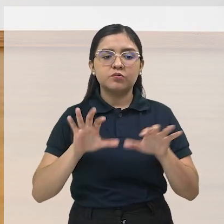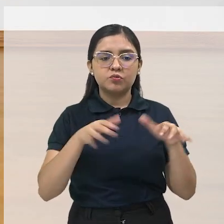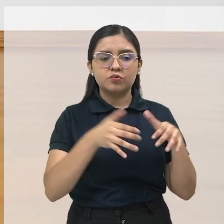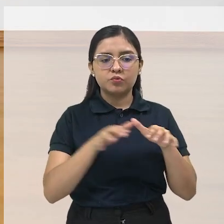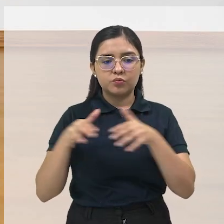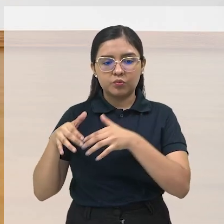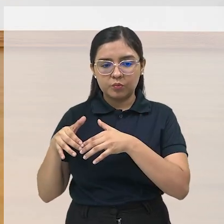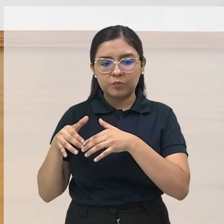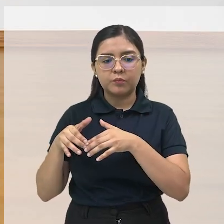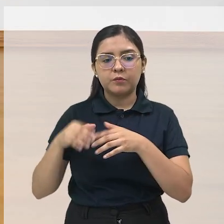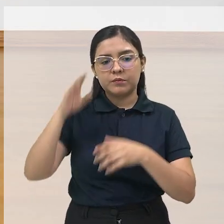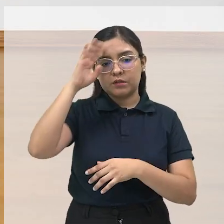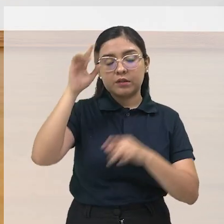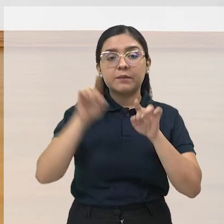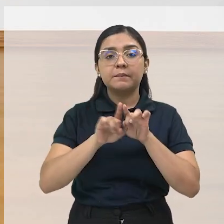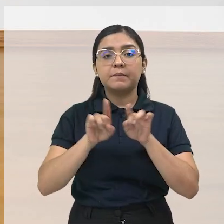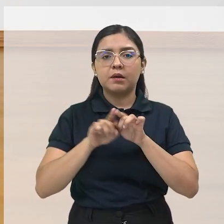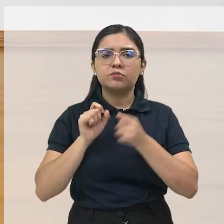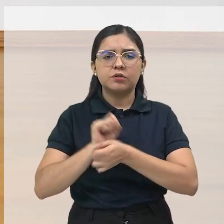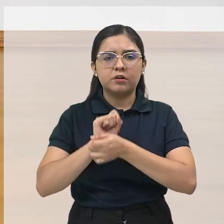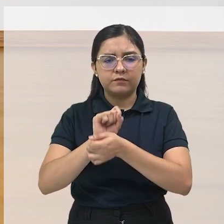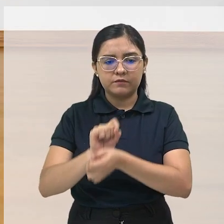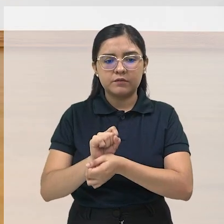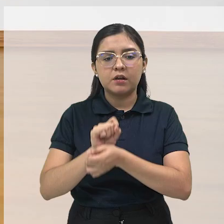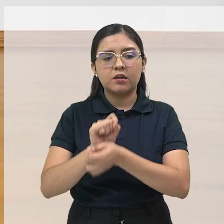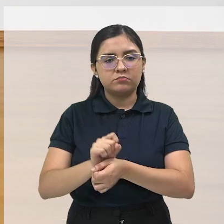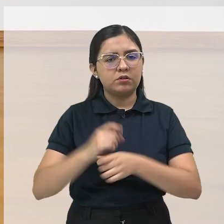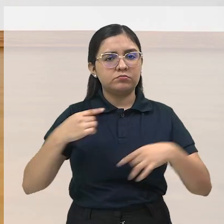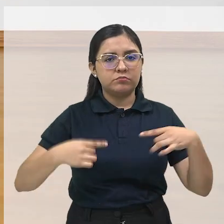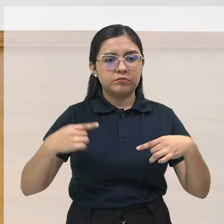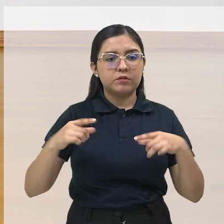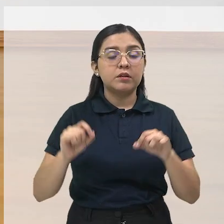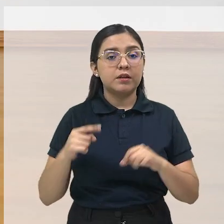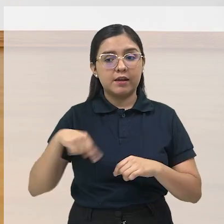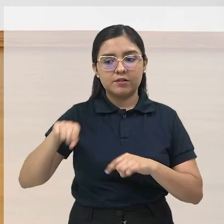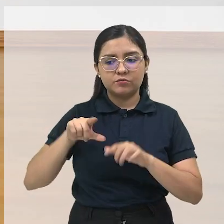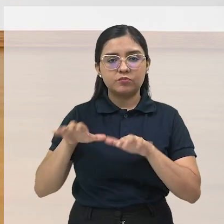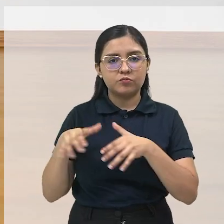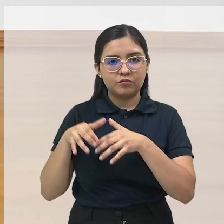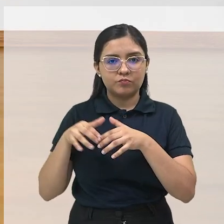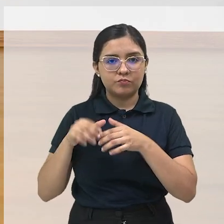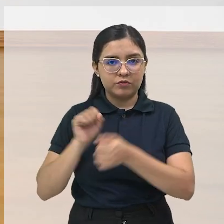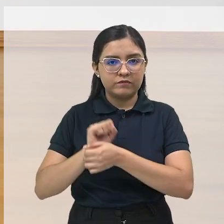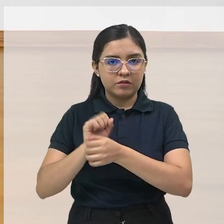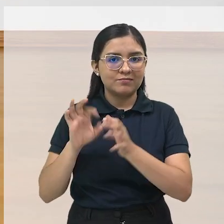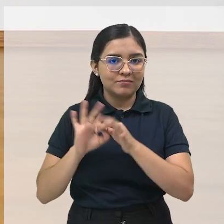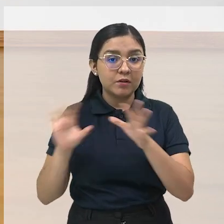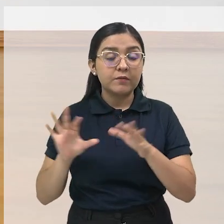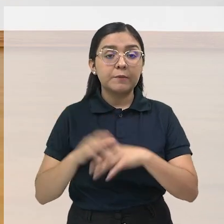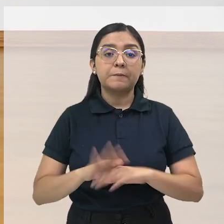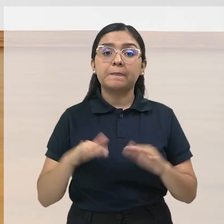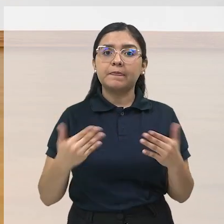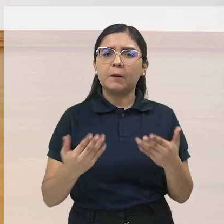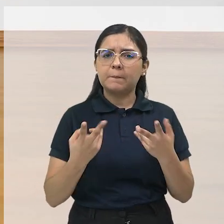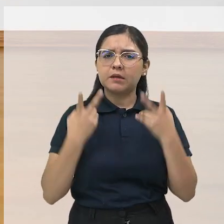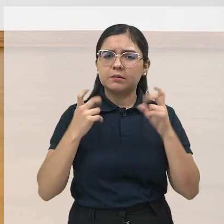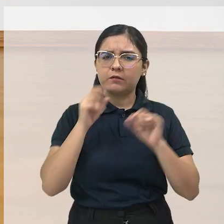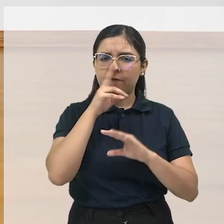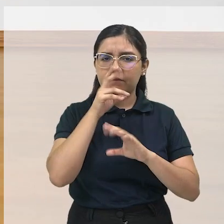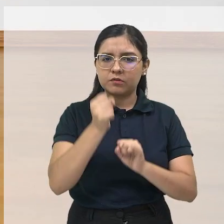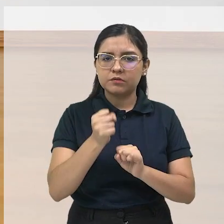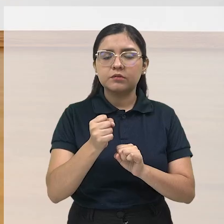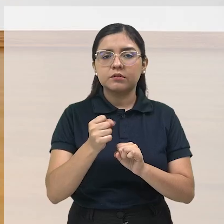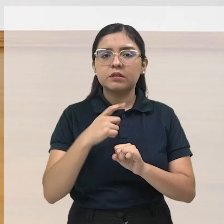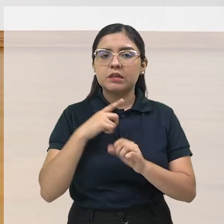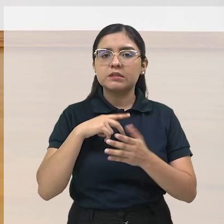bandas militares e os escravizados que tinham se tornado livres. Olha que interessante. E olha a força,